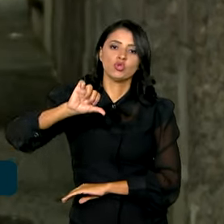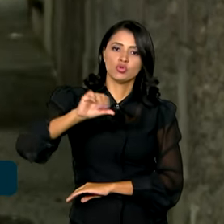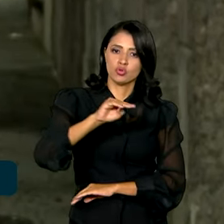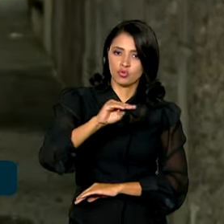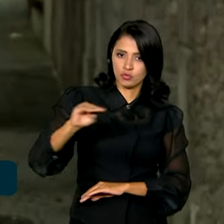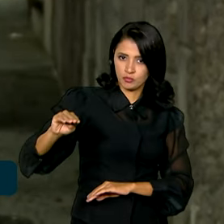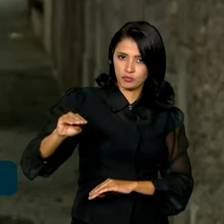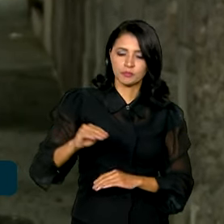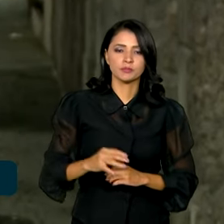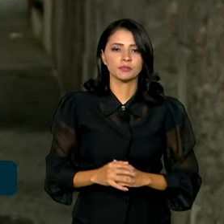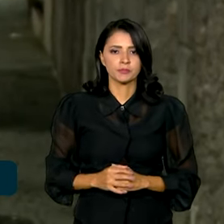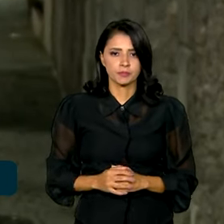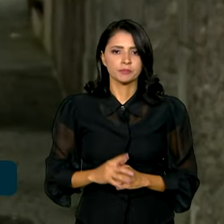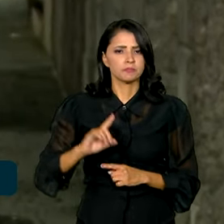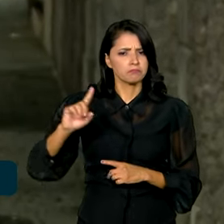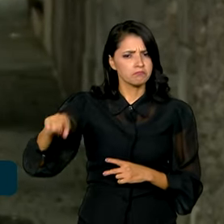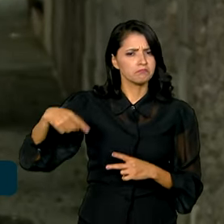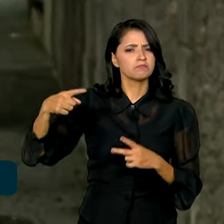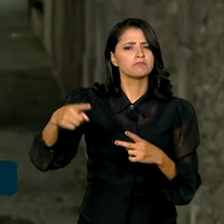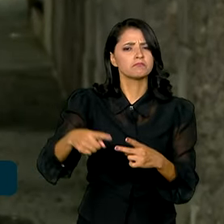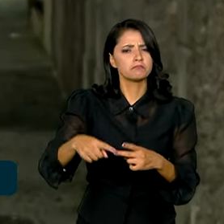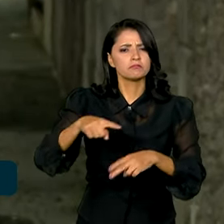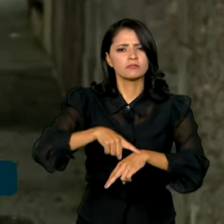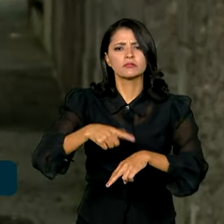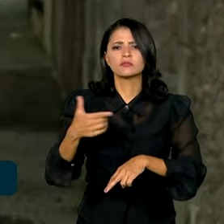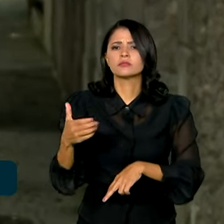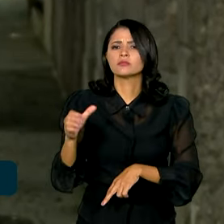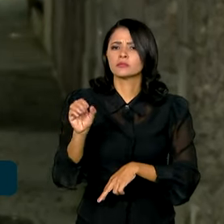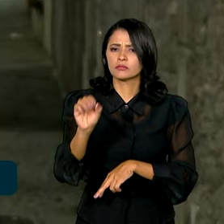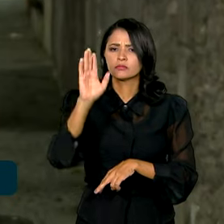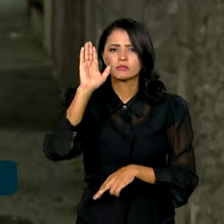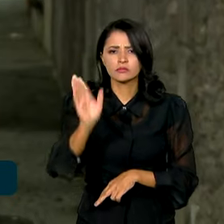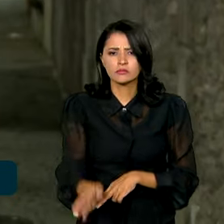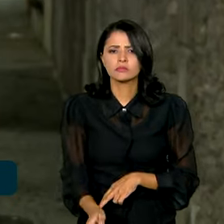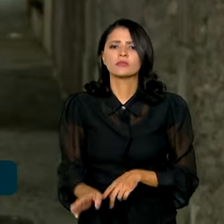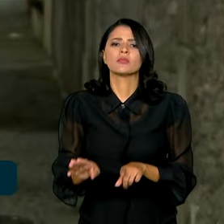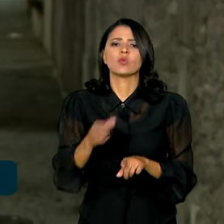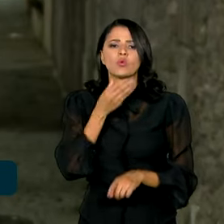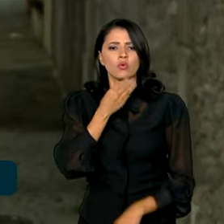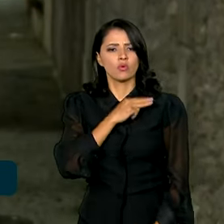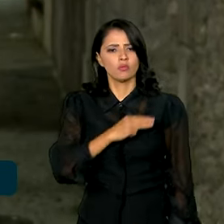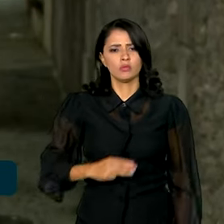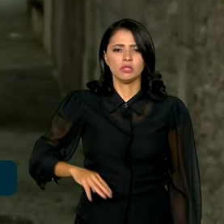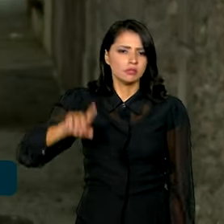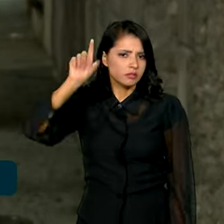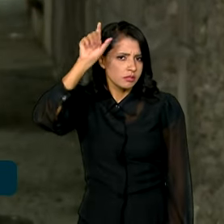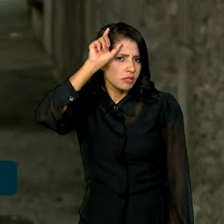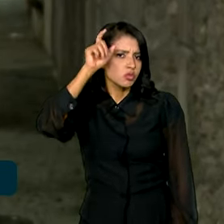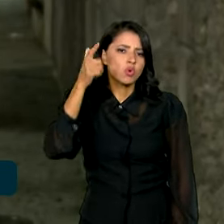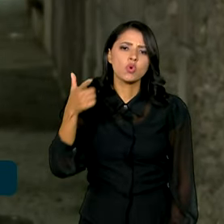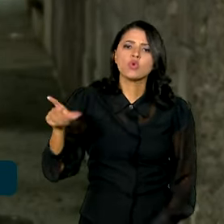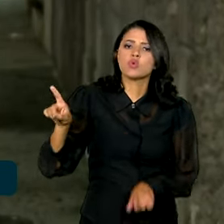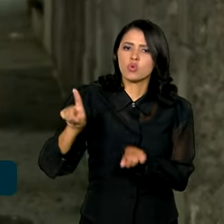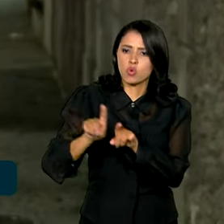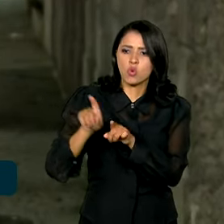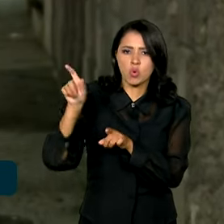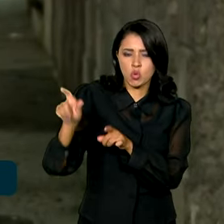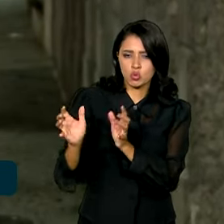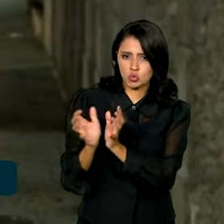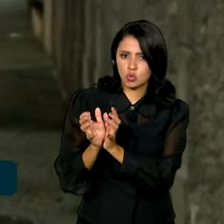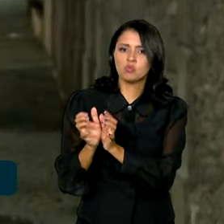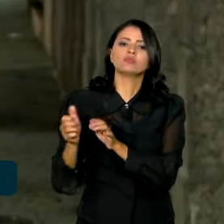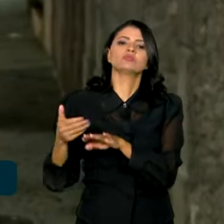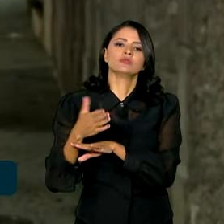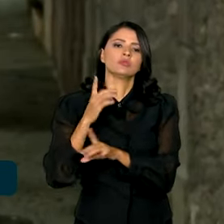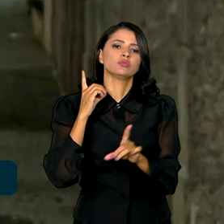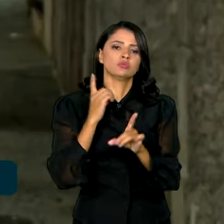Rio de Janeiro. E na sequência, às 10 horas da manhã já, o ministro Valdez Góes e demais autoridades se reúnem